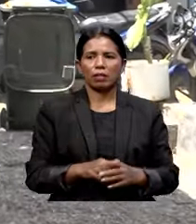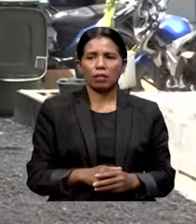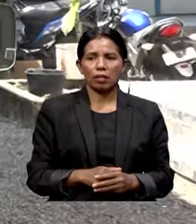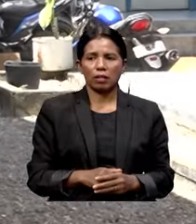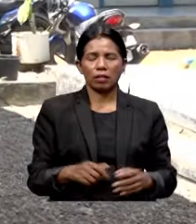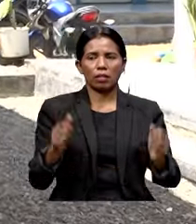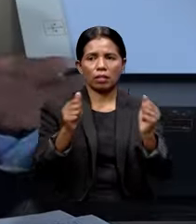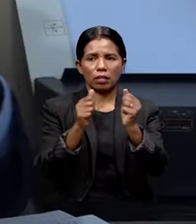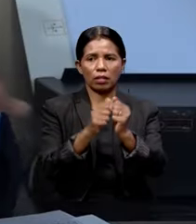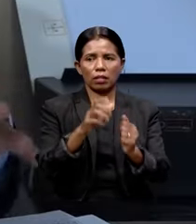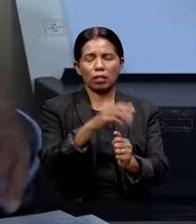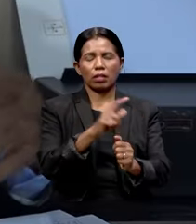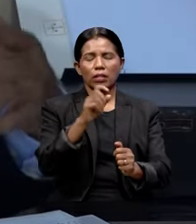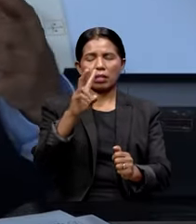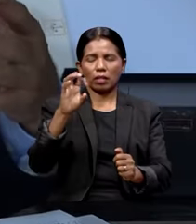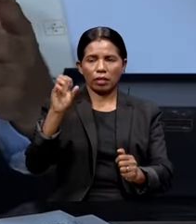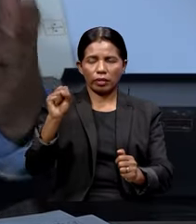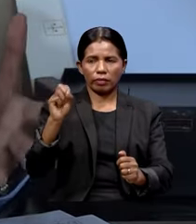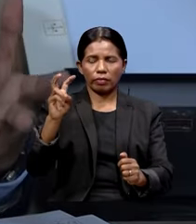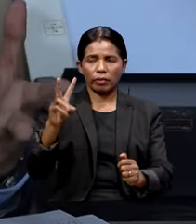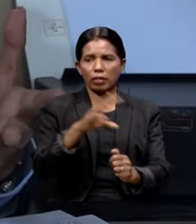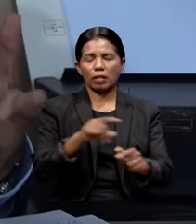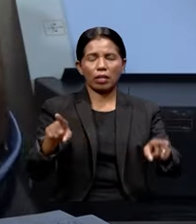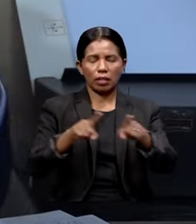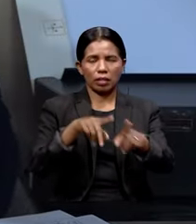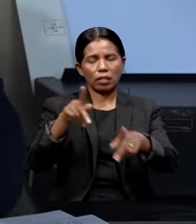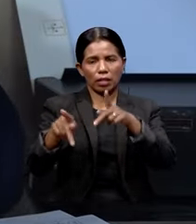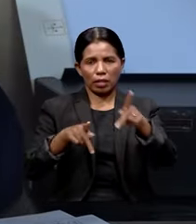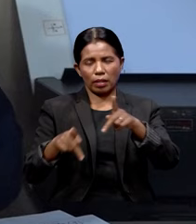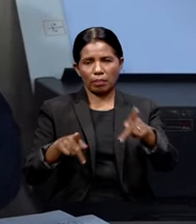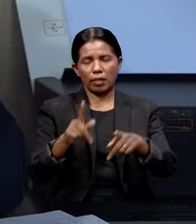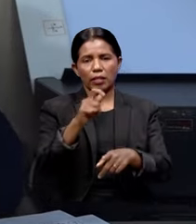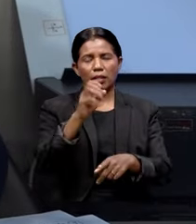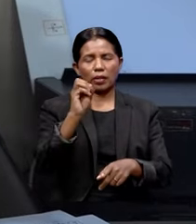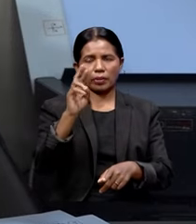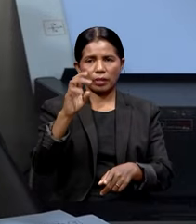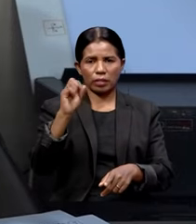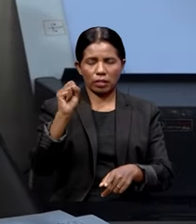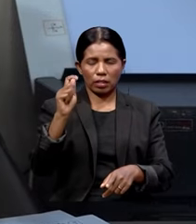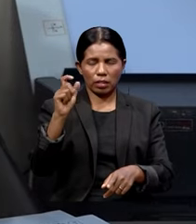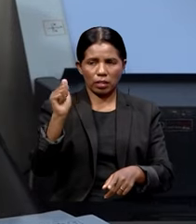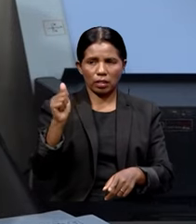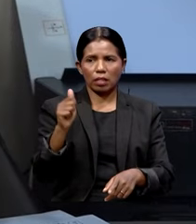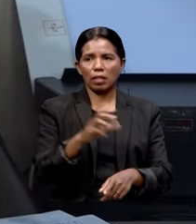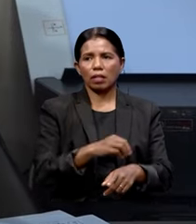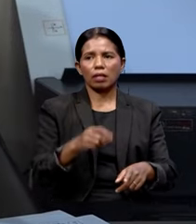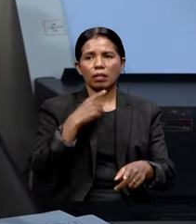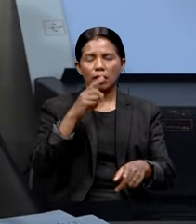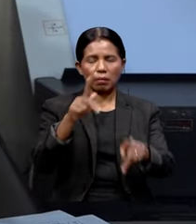nia mal senhor Teves ou malu sira nessa terrorista tá bom será tene Teves Junior nem